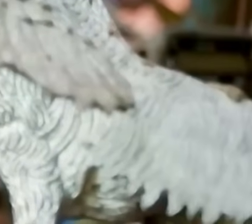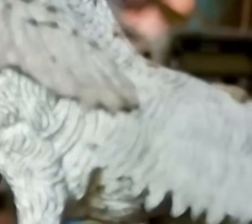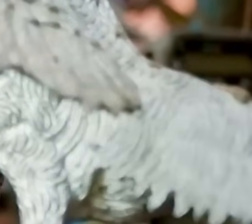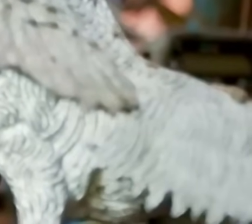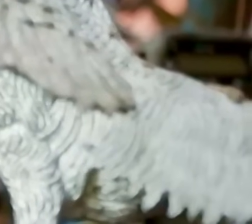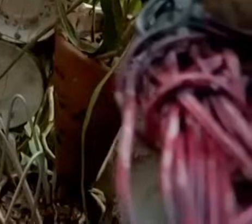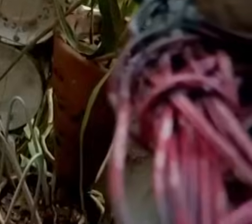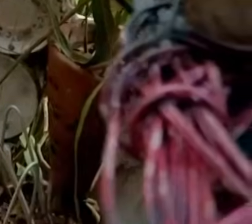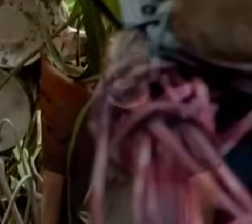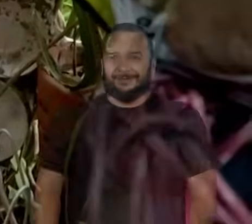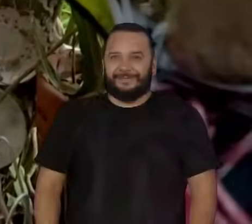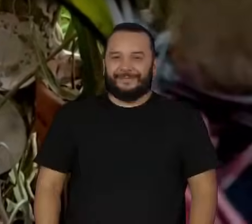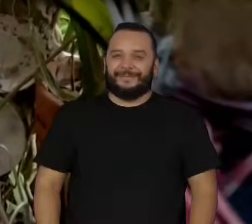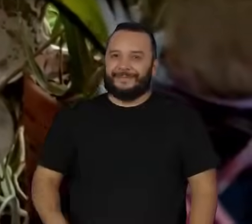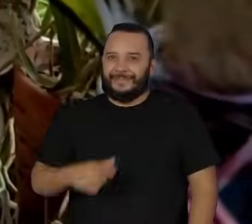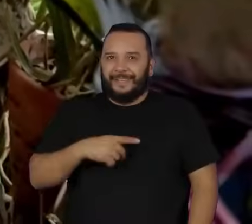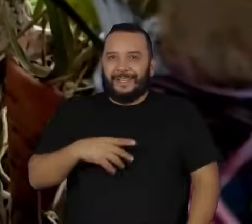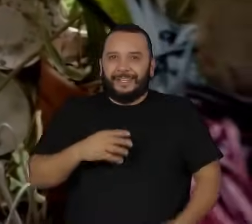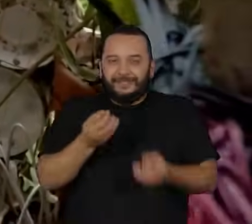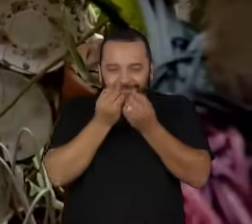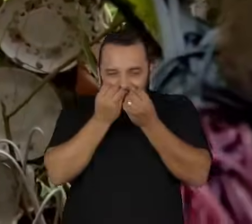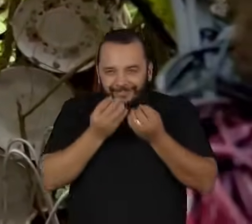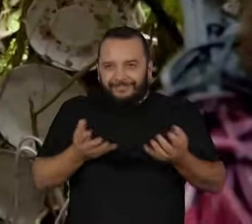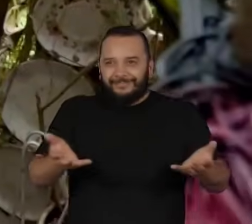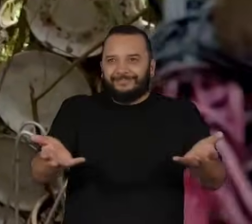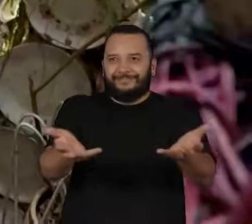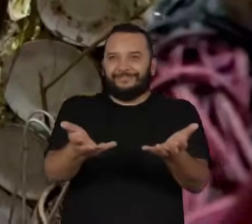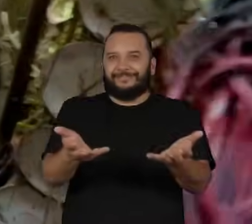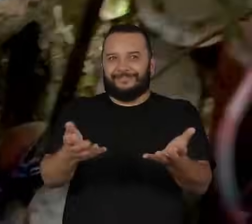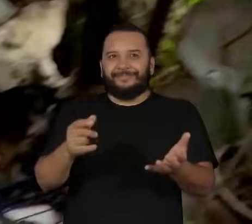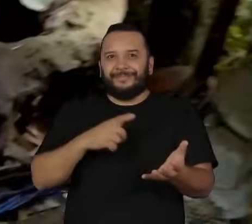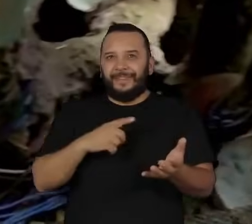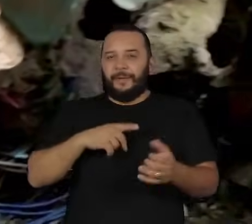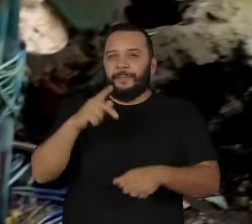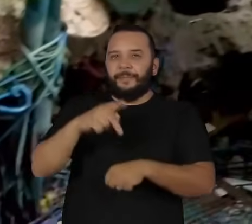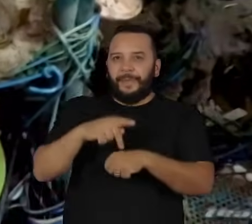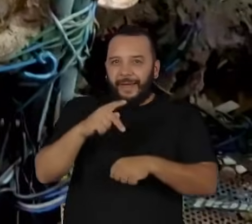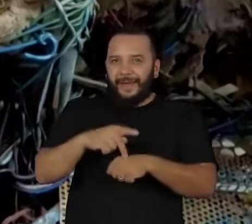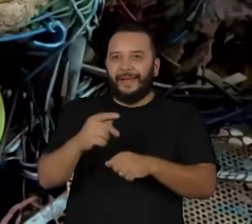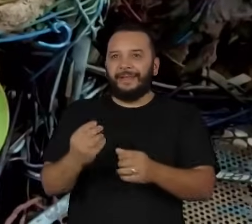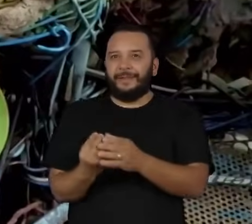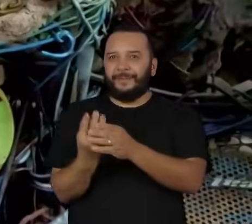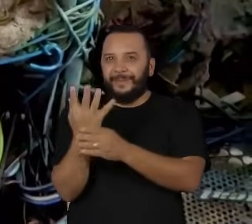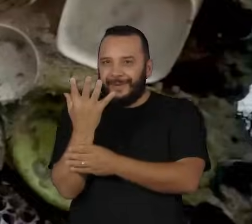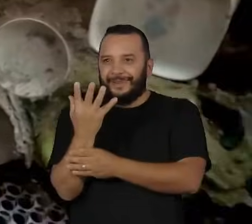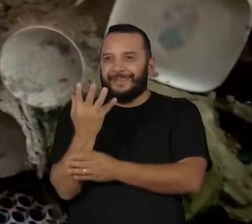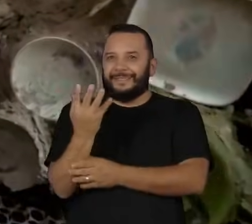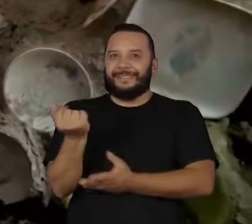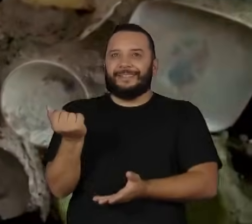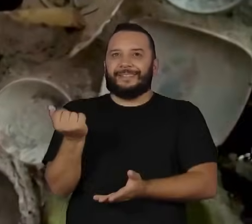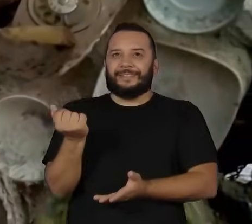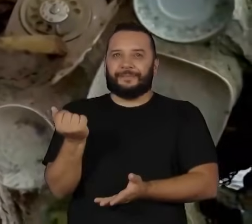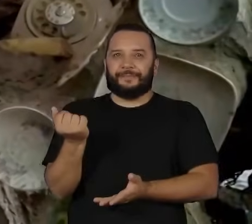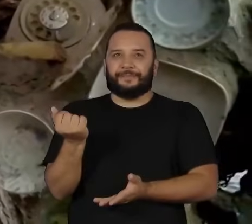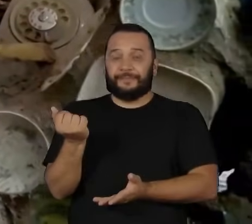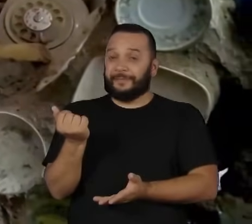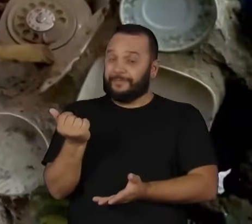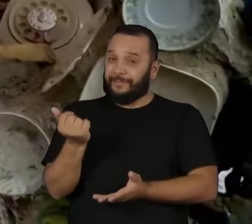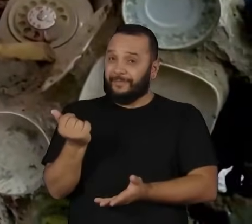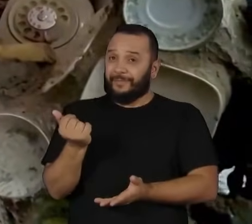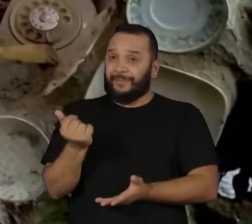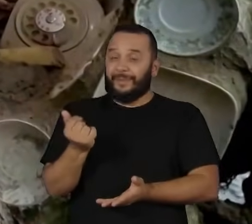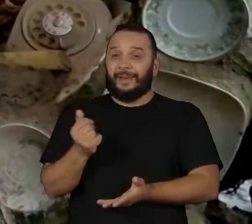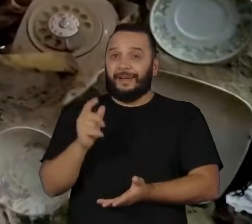Só que o jardim é todo com pedra e planta, essas coisas. Aí ficou conhecido com o